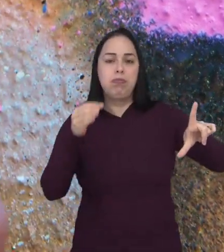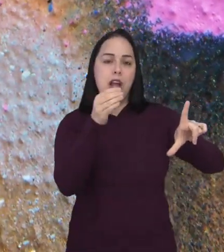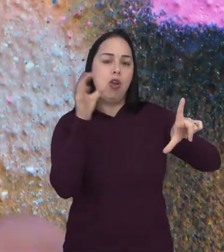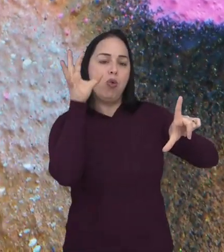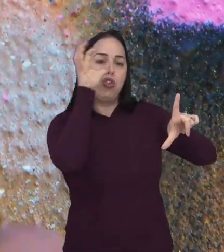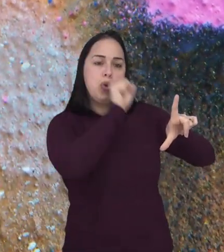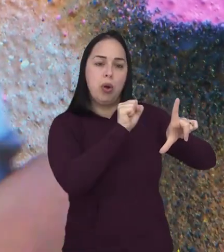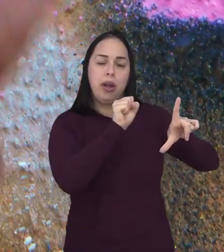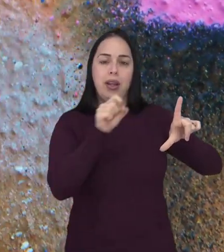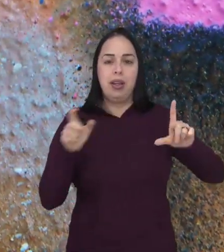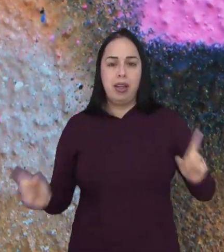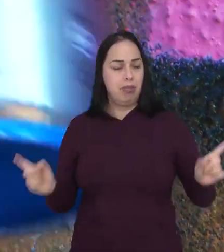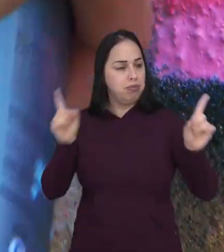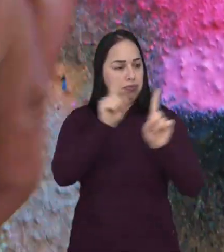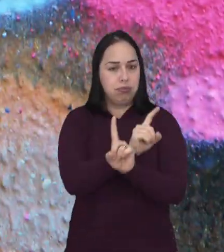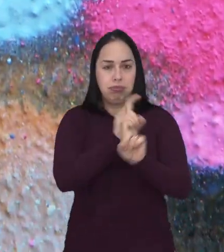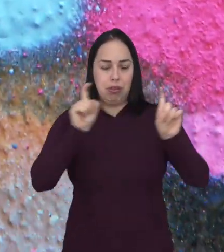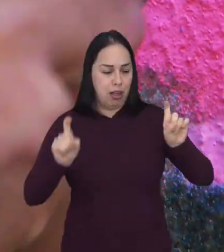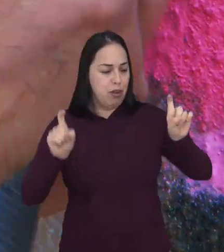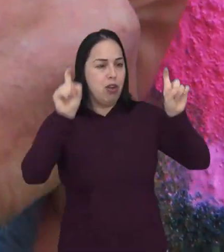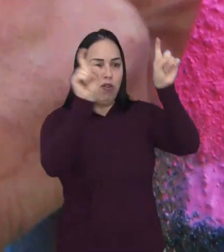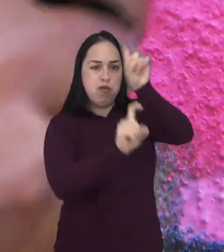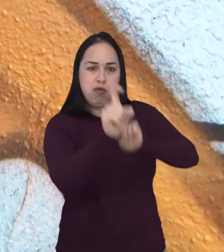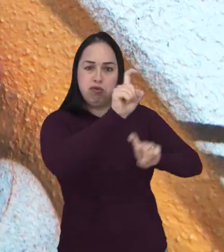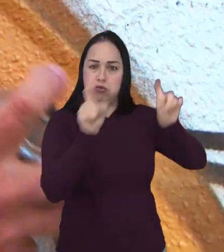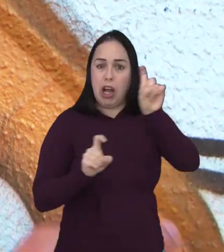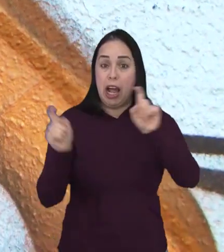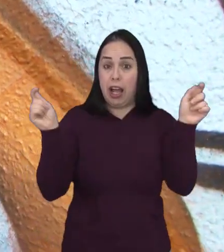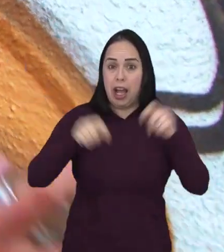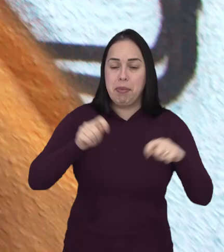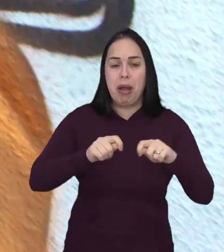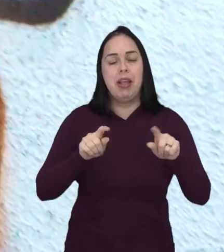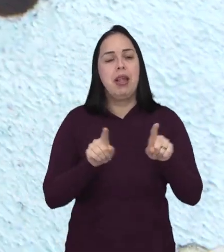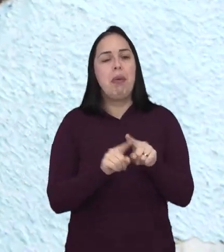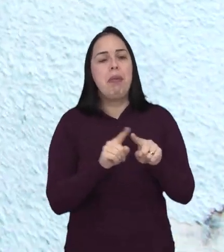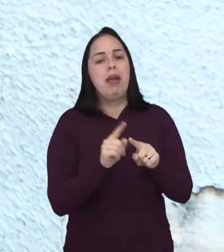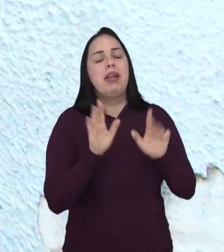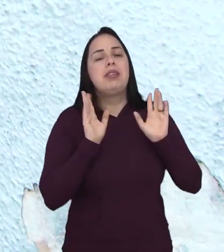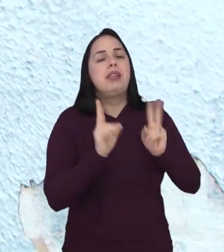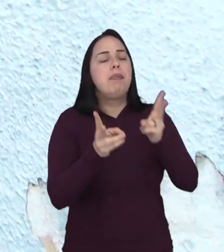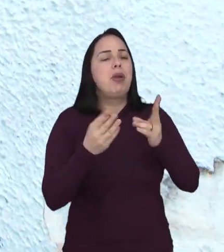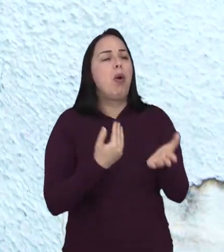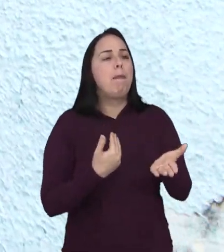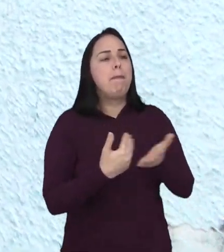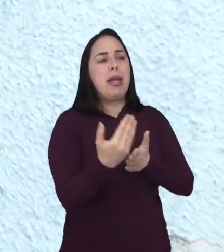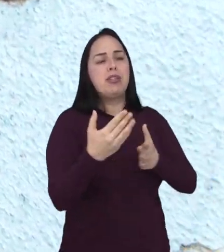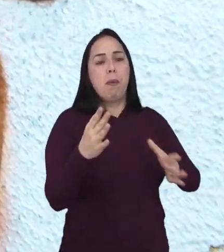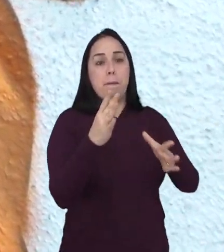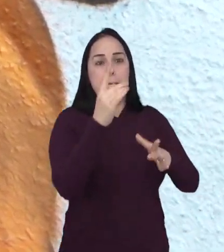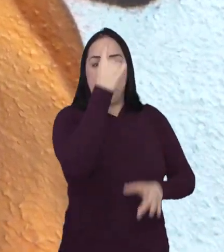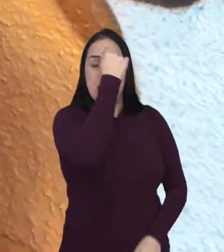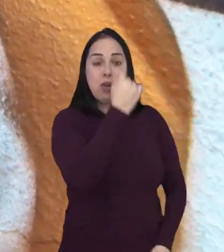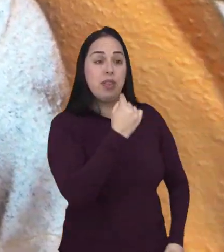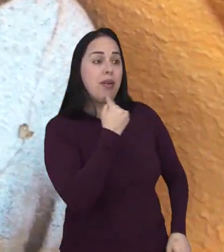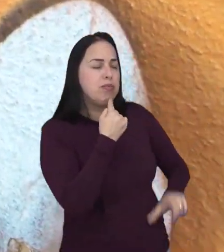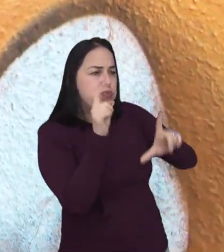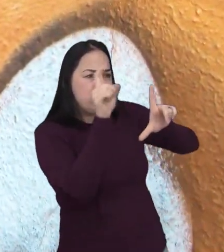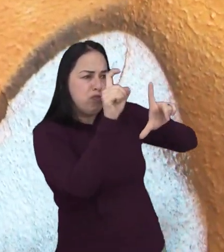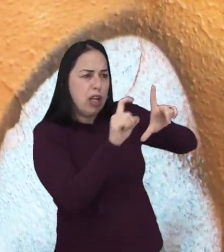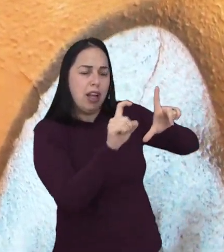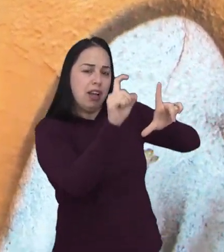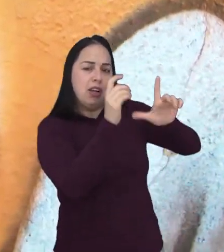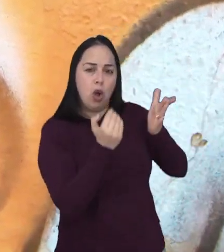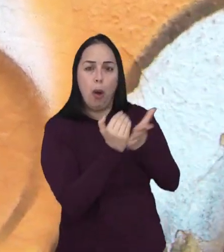você trocar de cor toda hora, né? Geralmente eu começo sempre pelos rostos. A colorir primeiro ali, definir a parte do